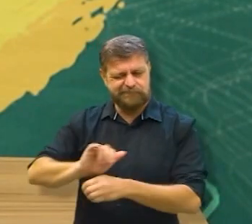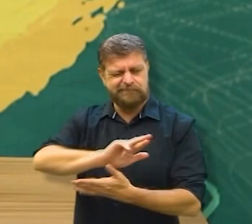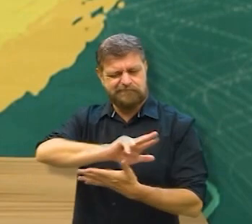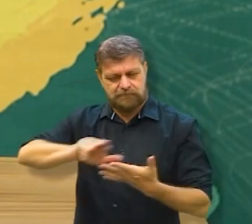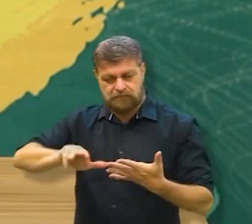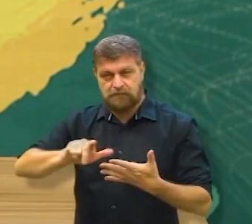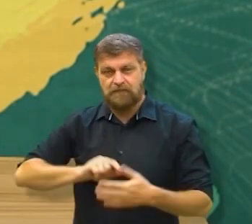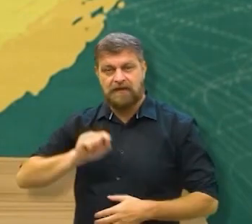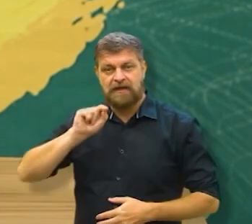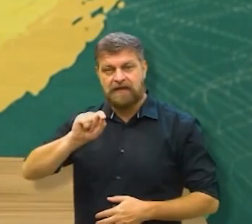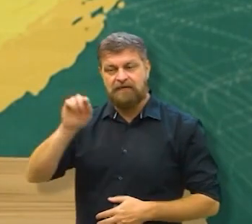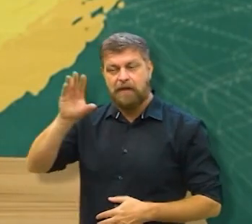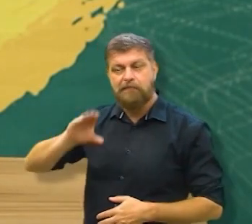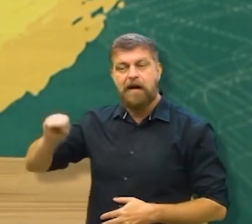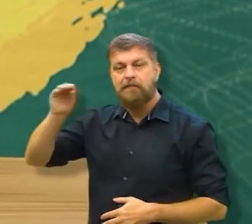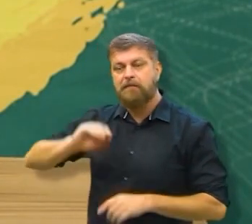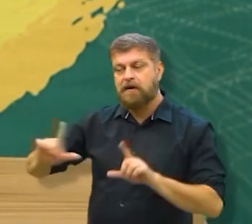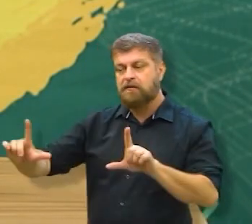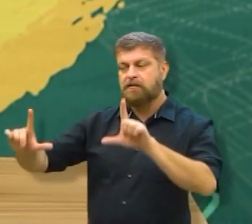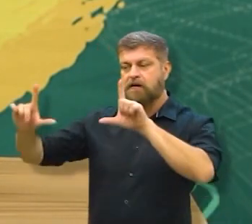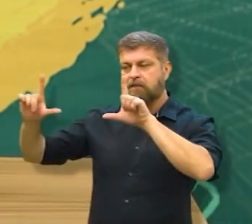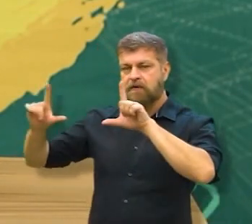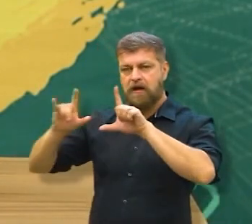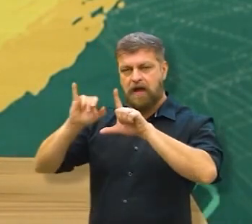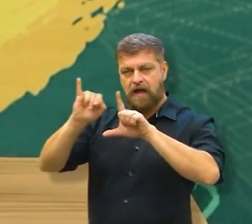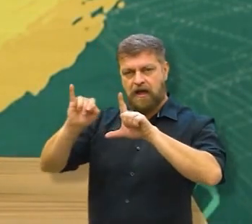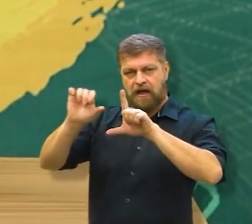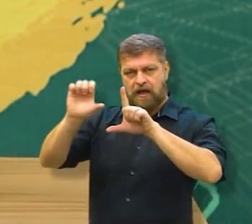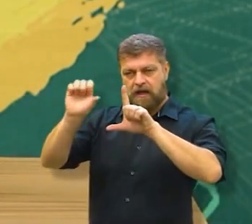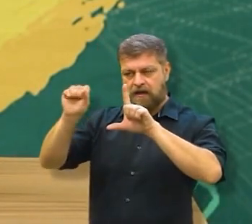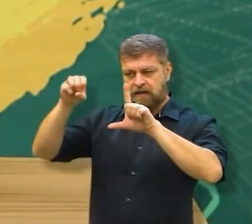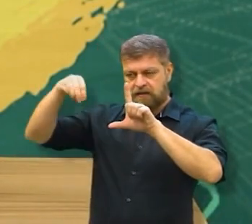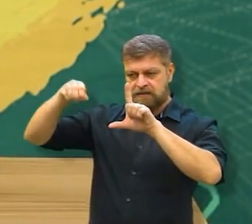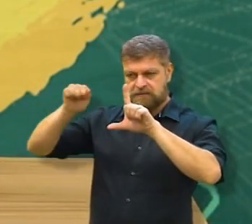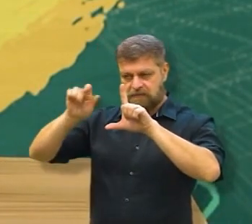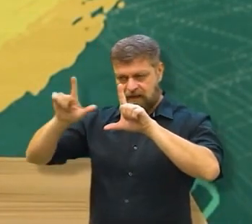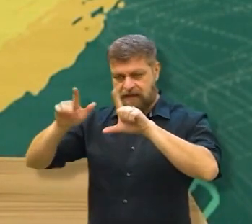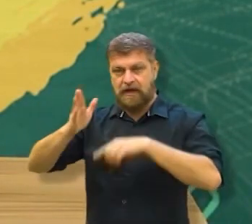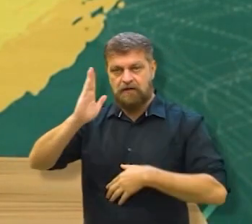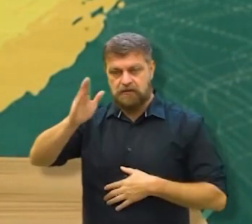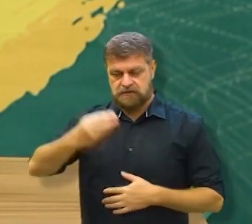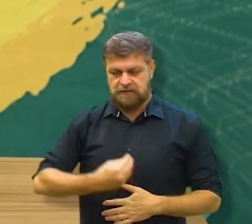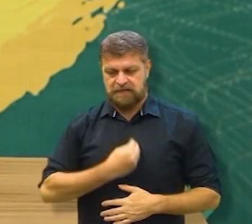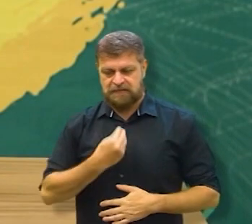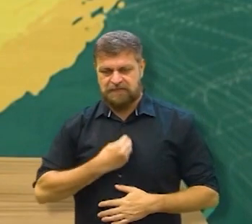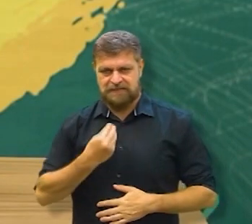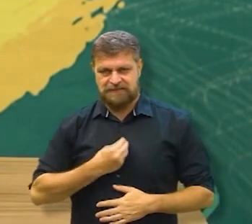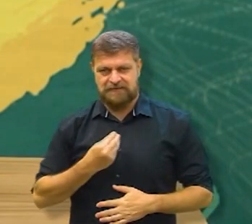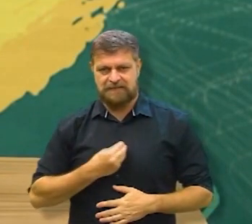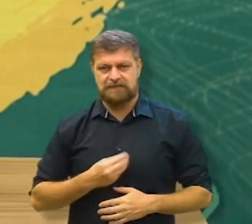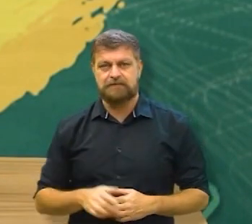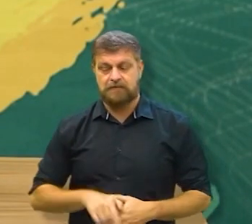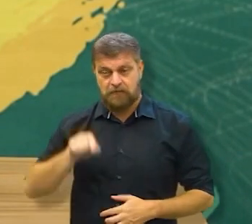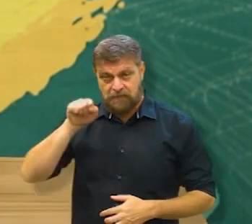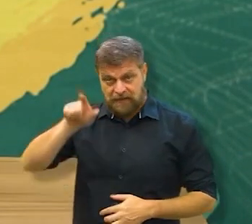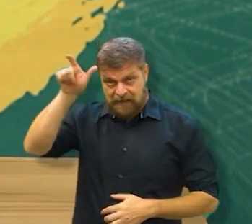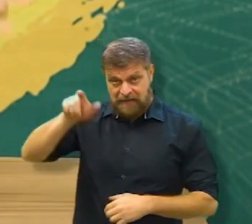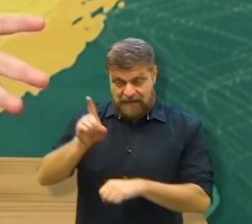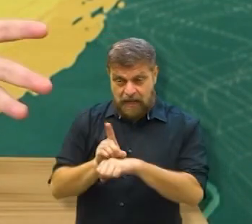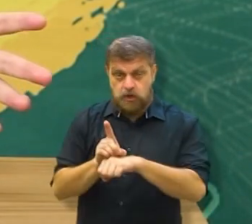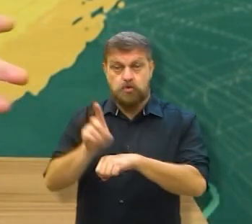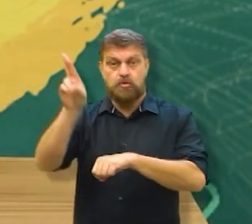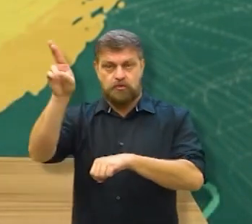claro, com total conhecimento, é o Ismael Rocha, que está conosco já aqui no quadro De Olho na Educação.